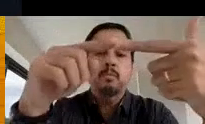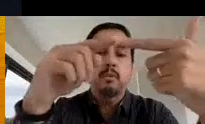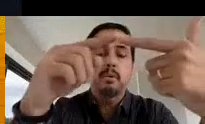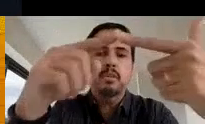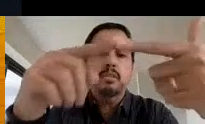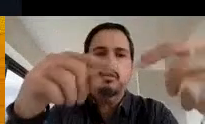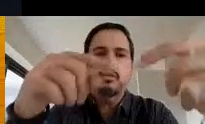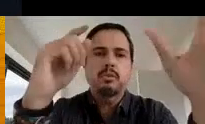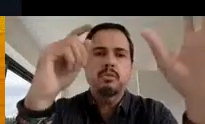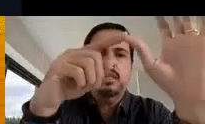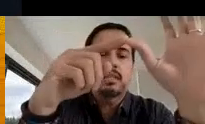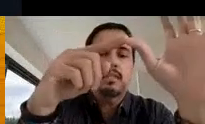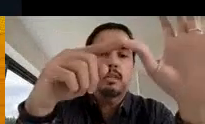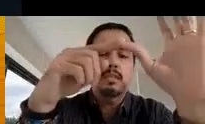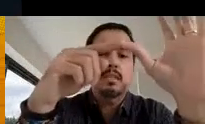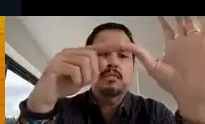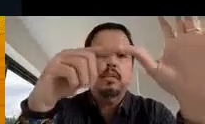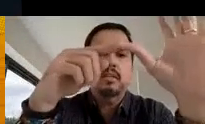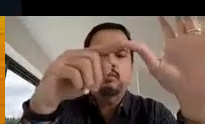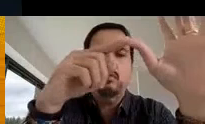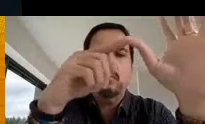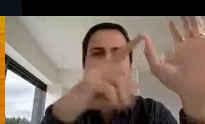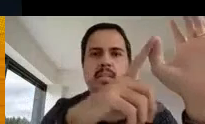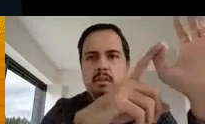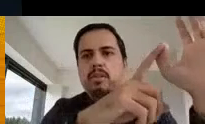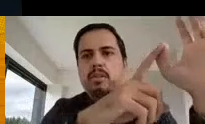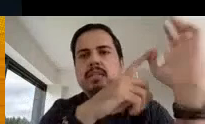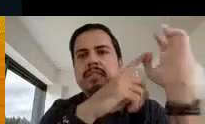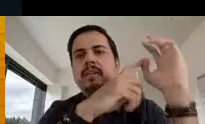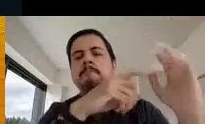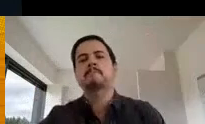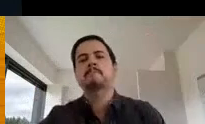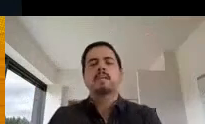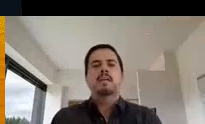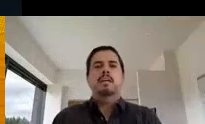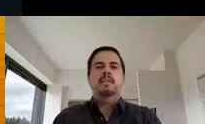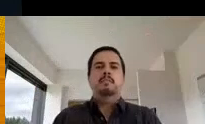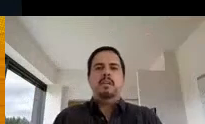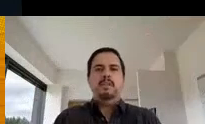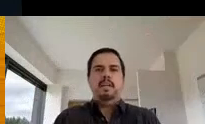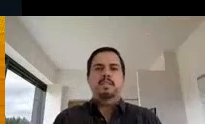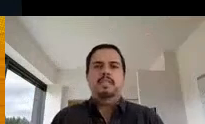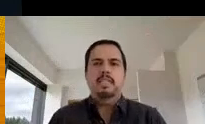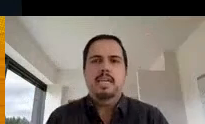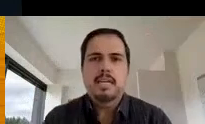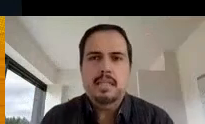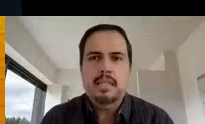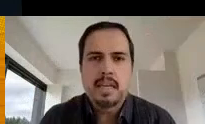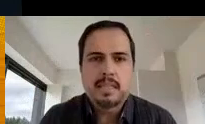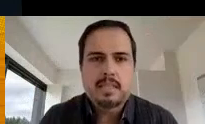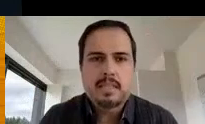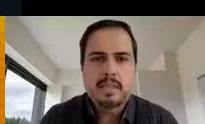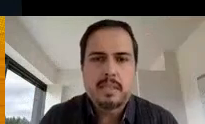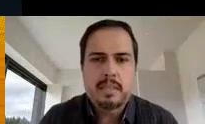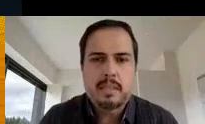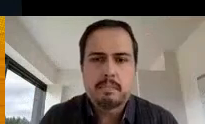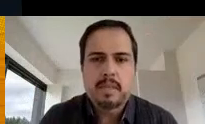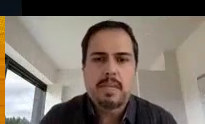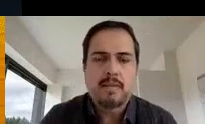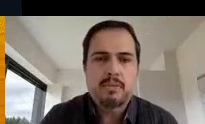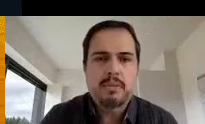mudanças, você tem um propósito grandioso, você está familiarizado com N tecnologias, né? E por aí vai. E aí